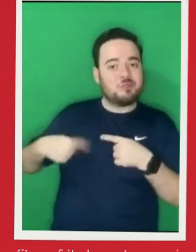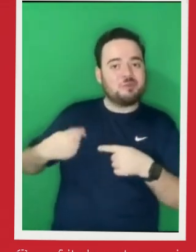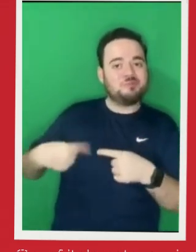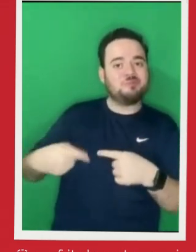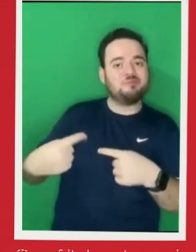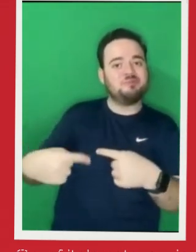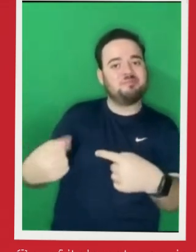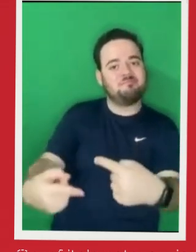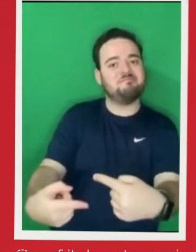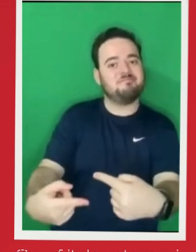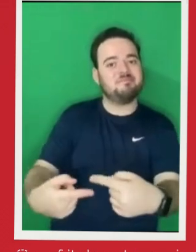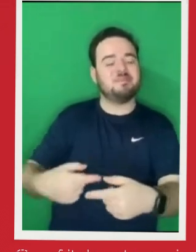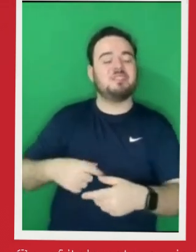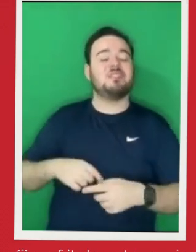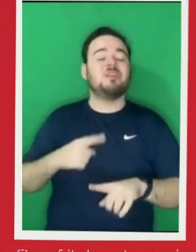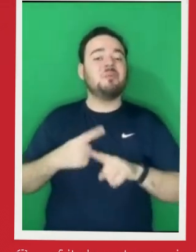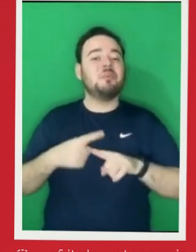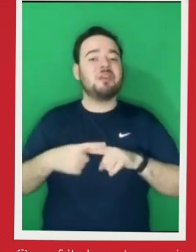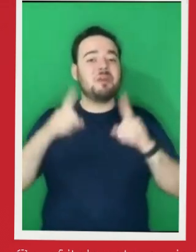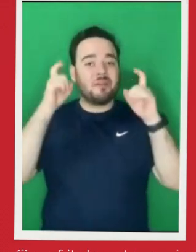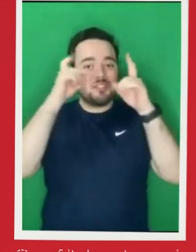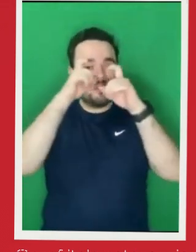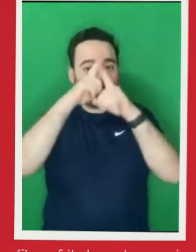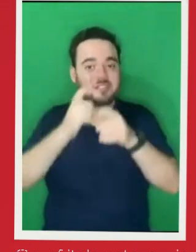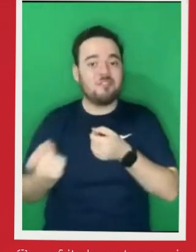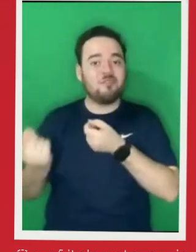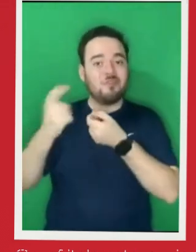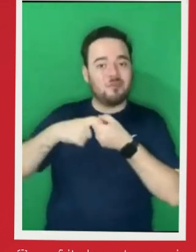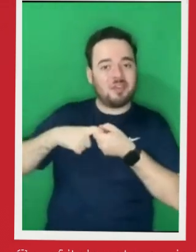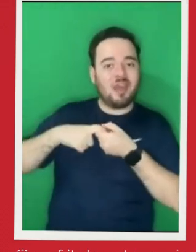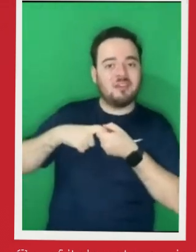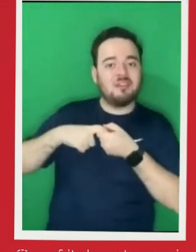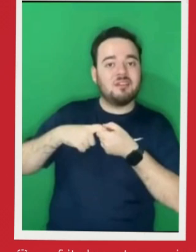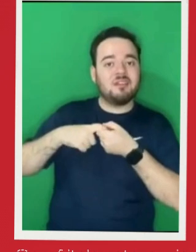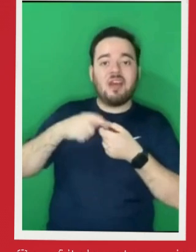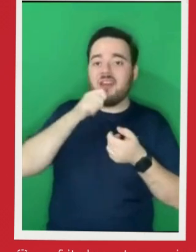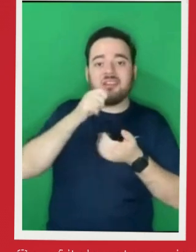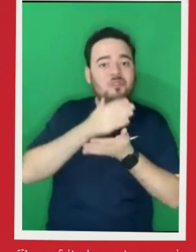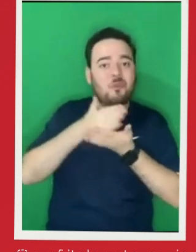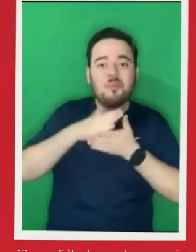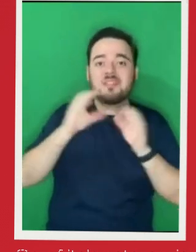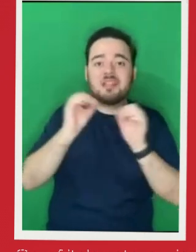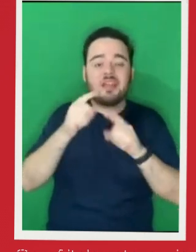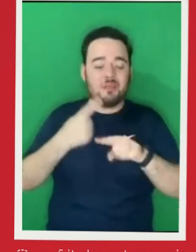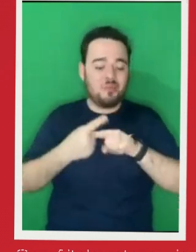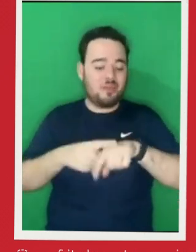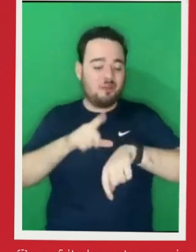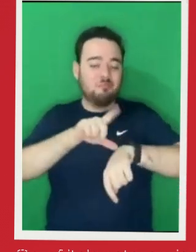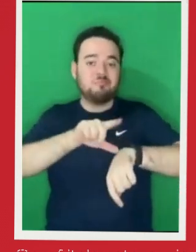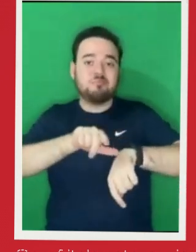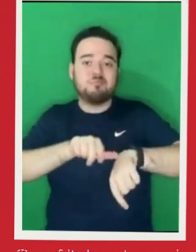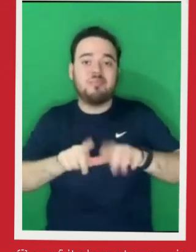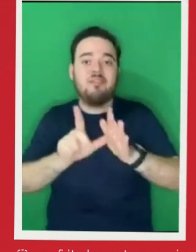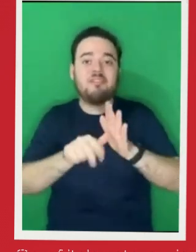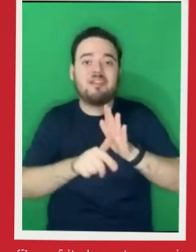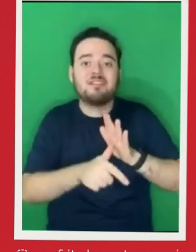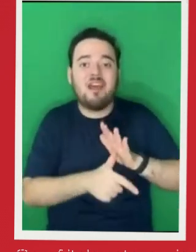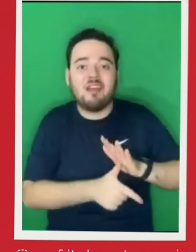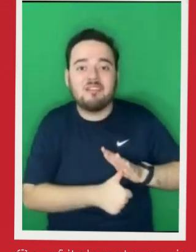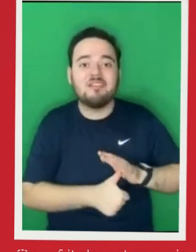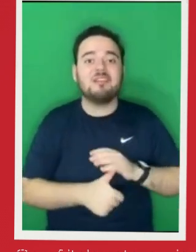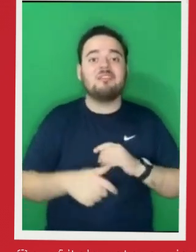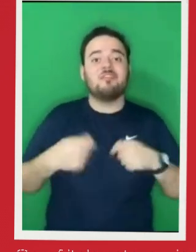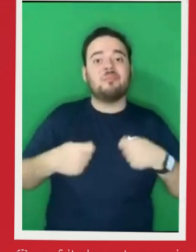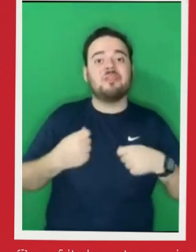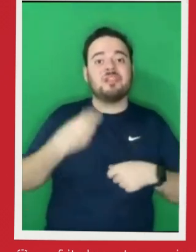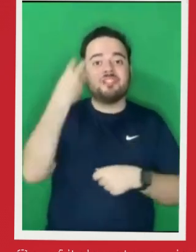de procrastinação. Porque cada vez se torna mais difícil eu retornar, porque eu ainda não comecei, porque eu tô atrasada. Então eu vou